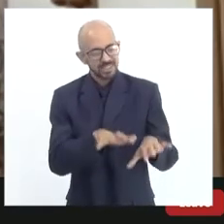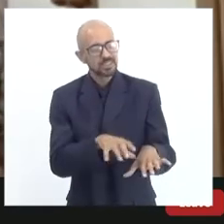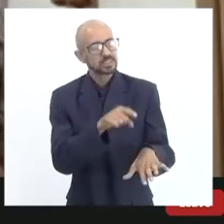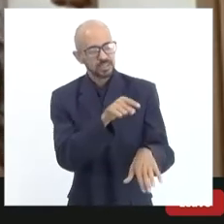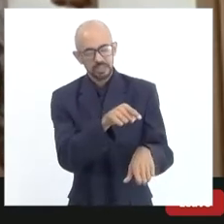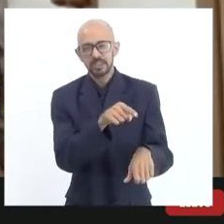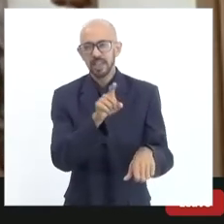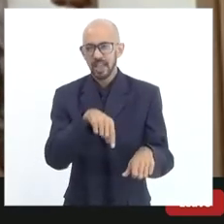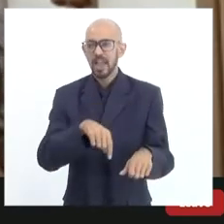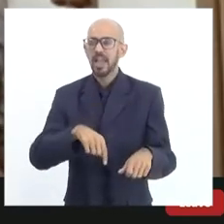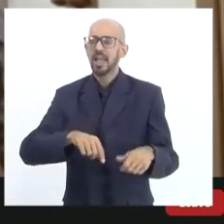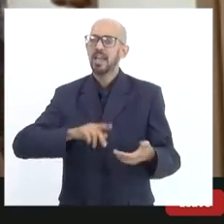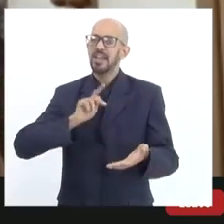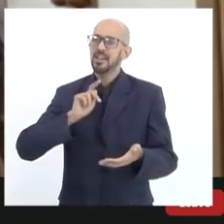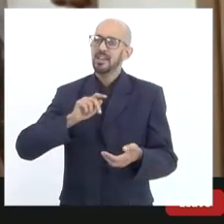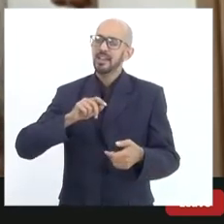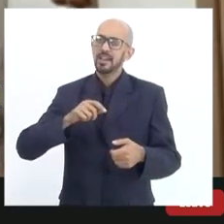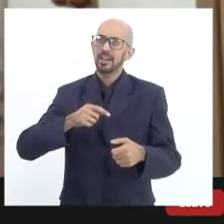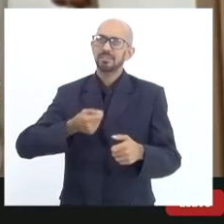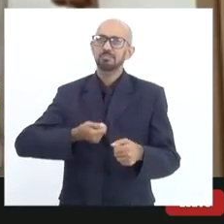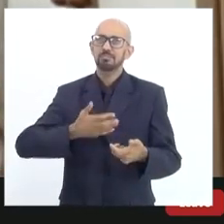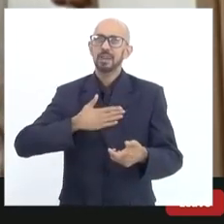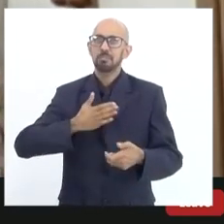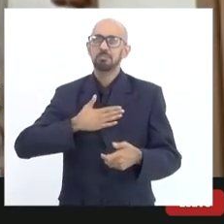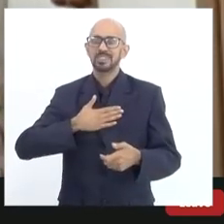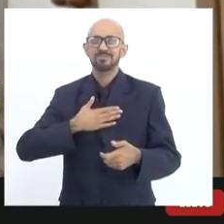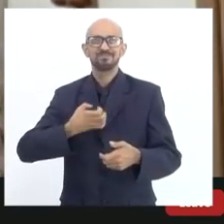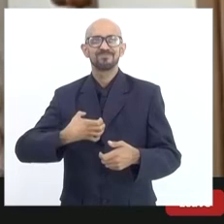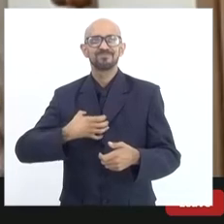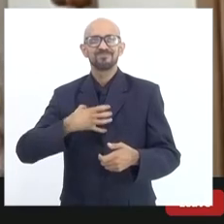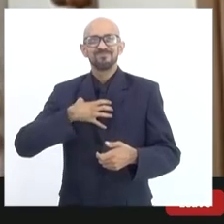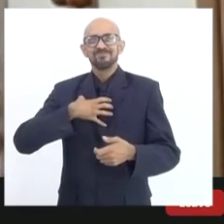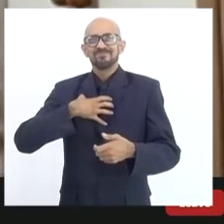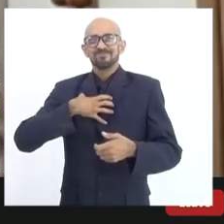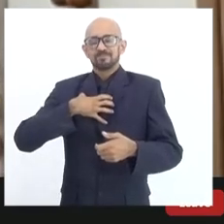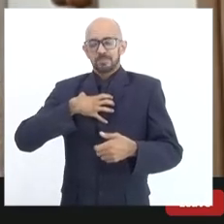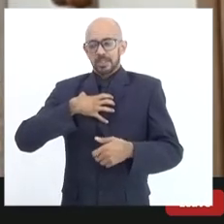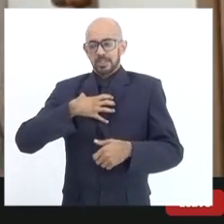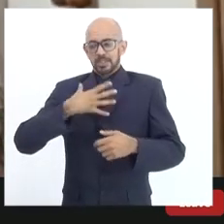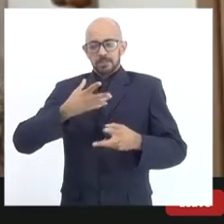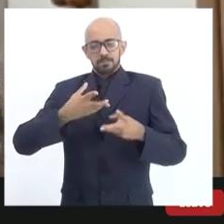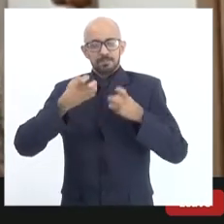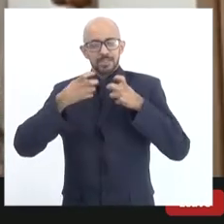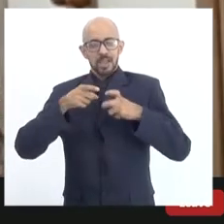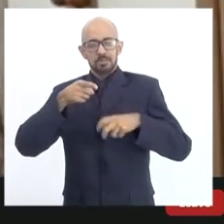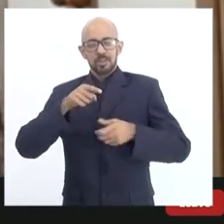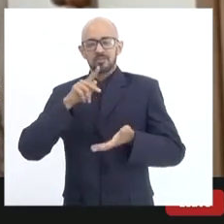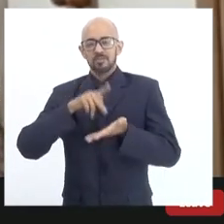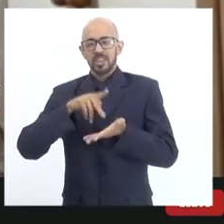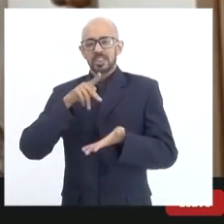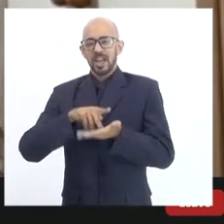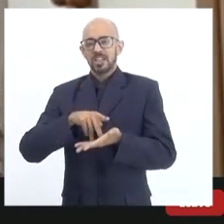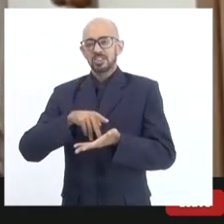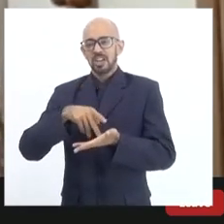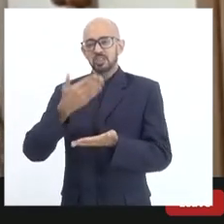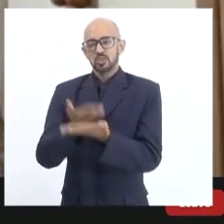realmente foi um gatilho emocional que a gente assiste, né? Que a escola realmente é um espaço